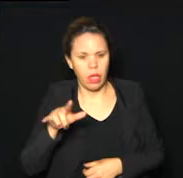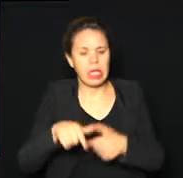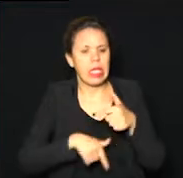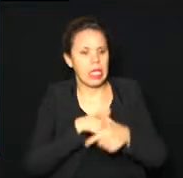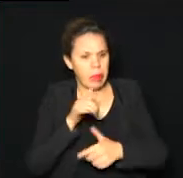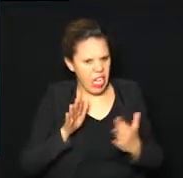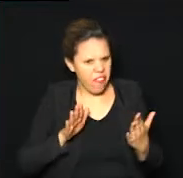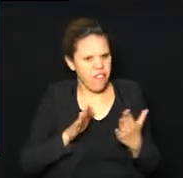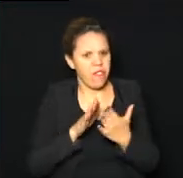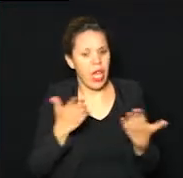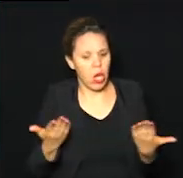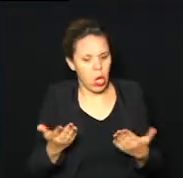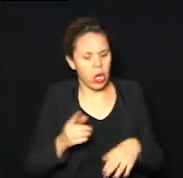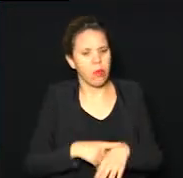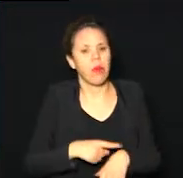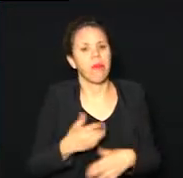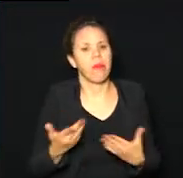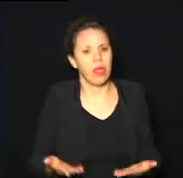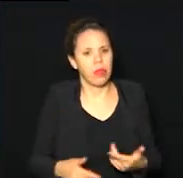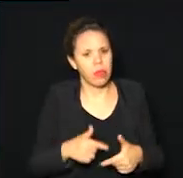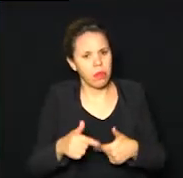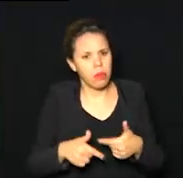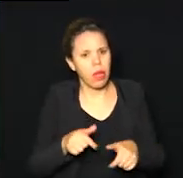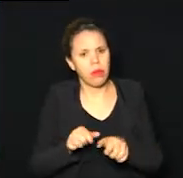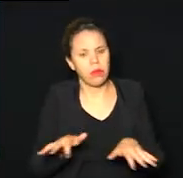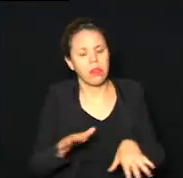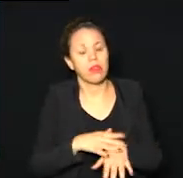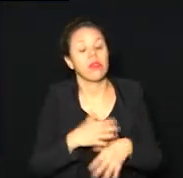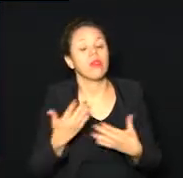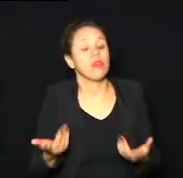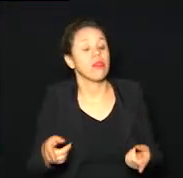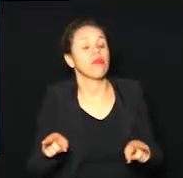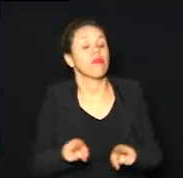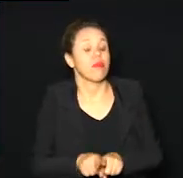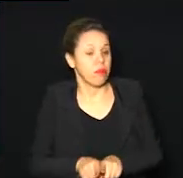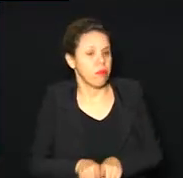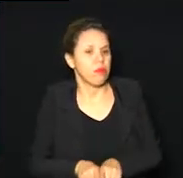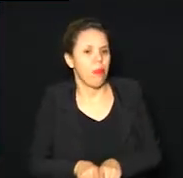do processo nesse momento da pandemia, né, e também